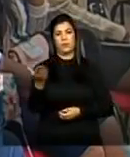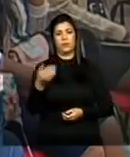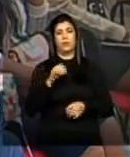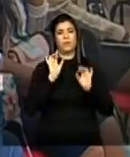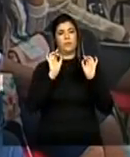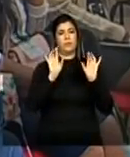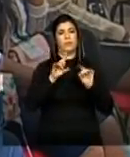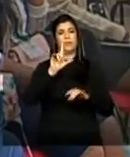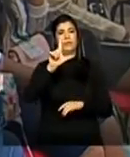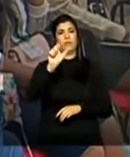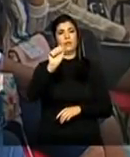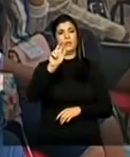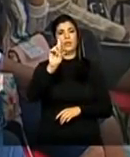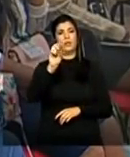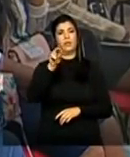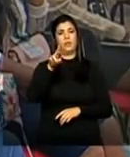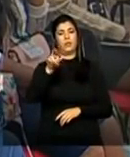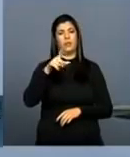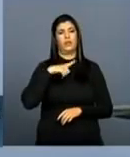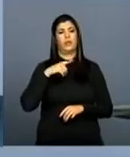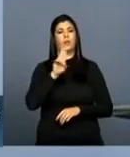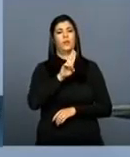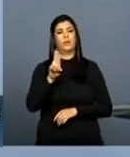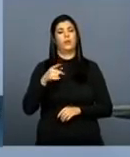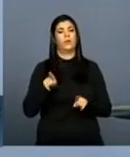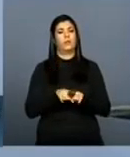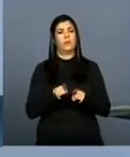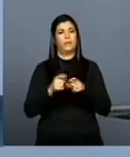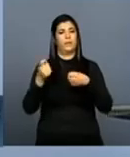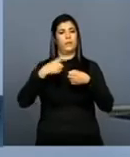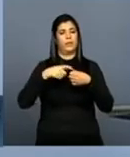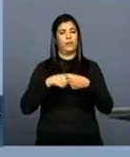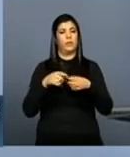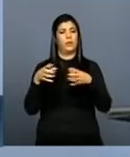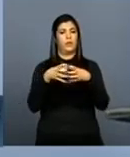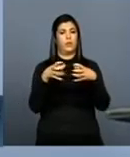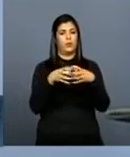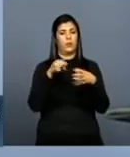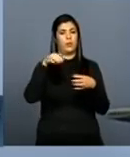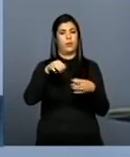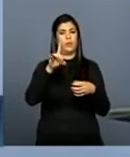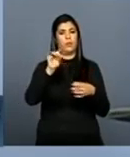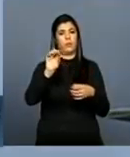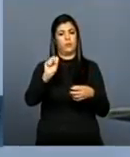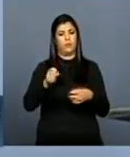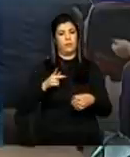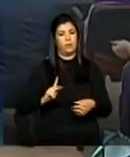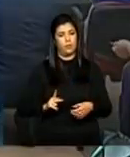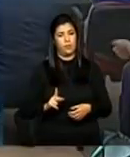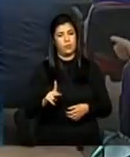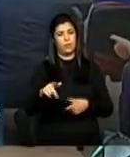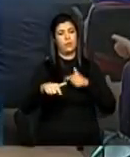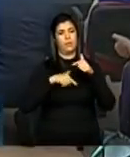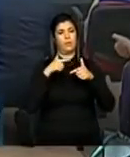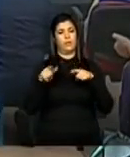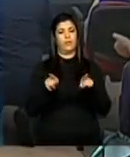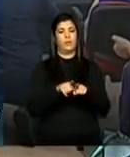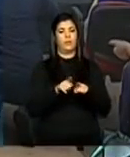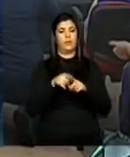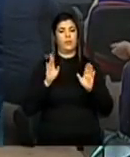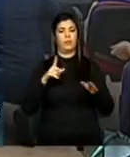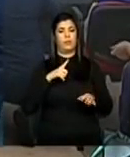Laudemir, nosso parceiro aqui, em seu nome, cumprimentar toda a equipe do MDS que nos acompanhou nessa longa jornada. Nós